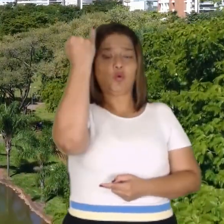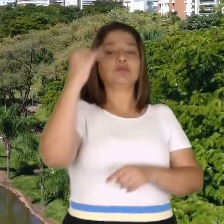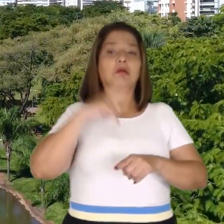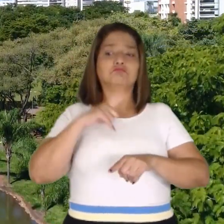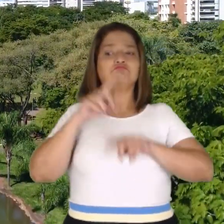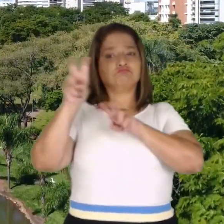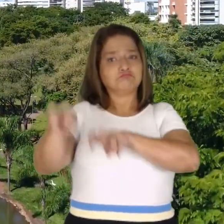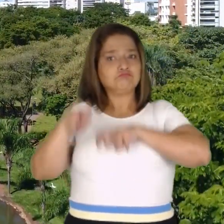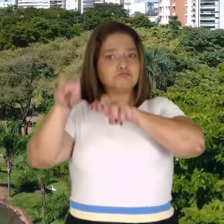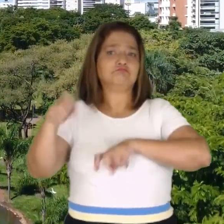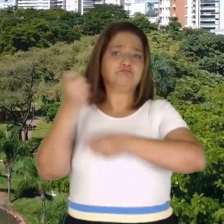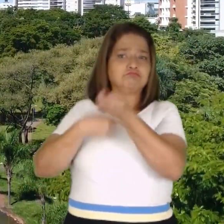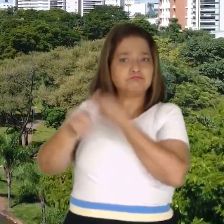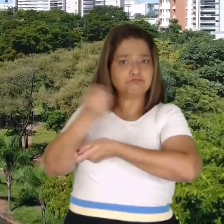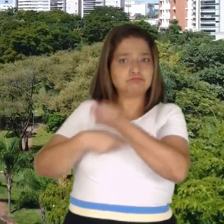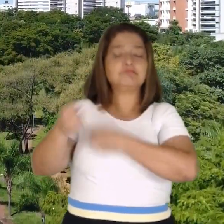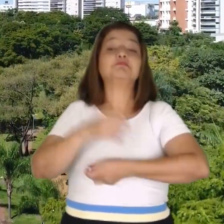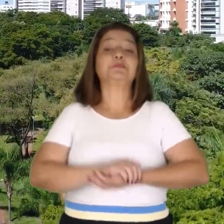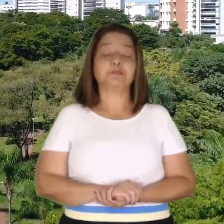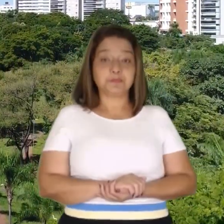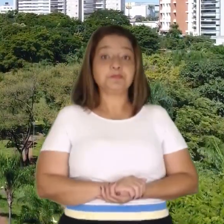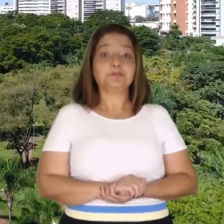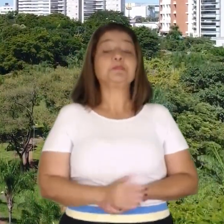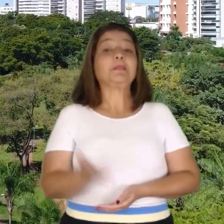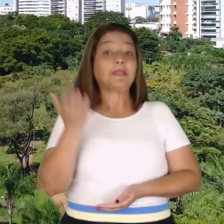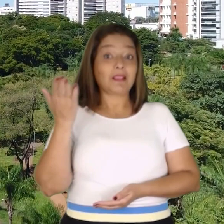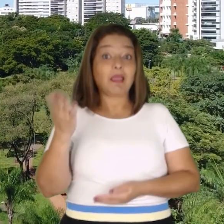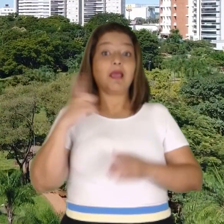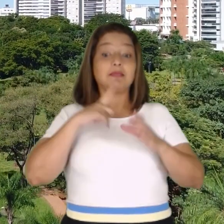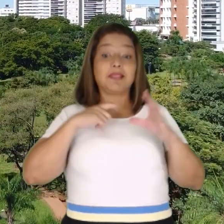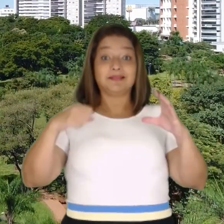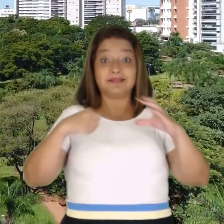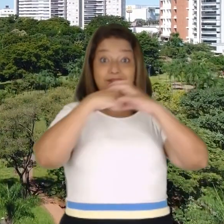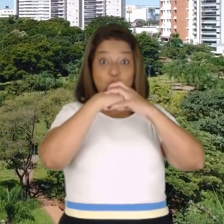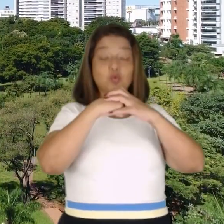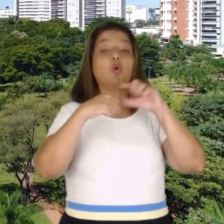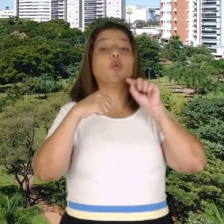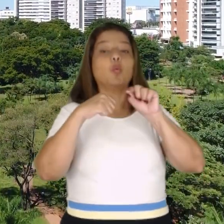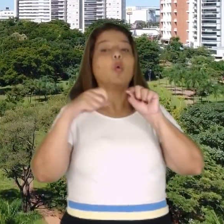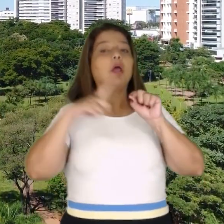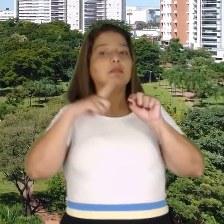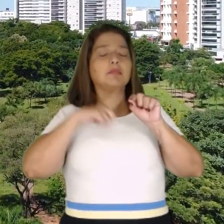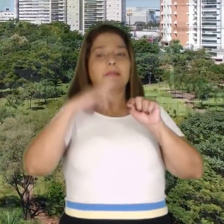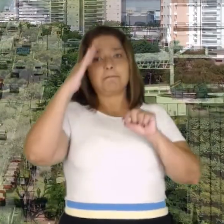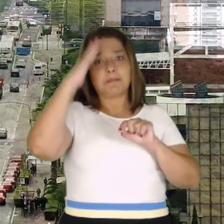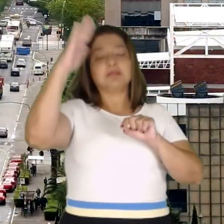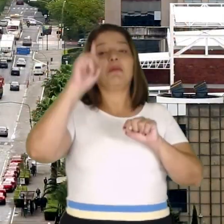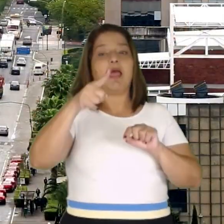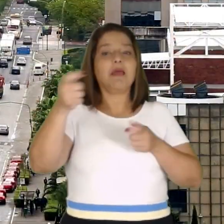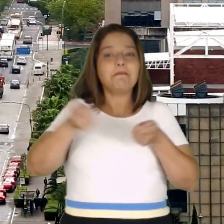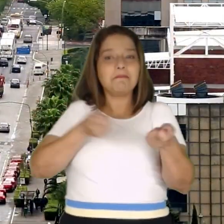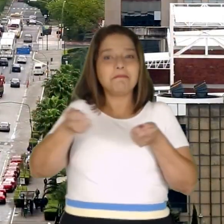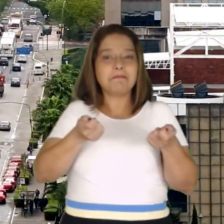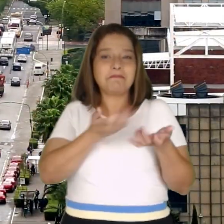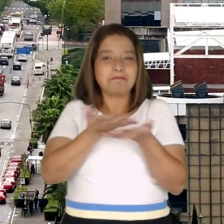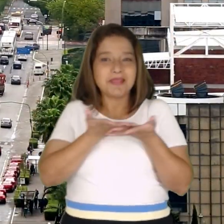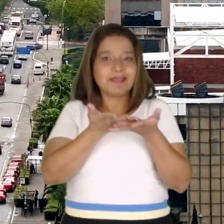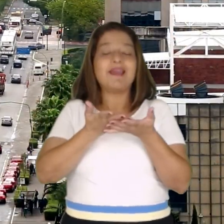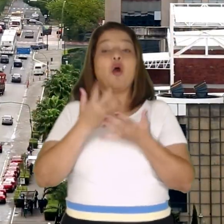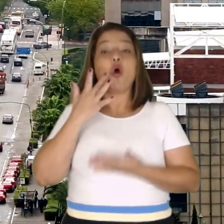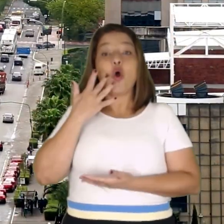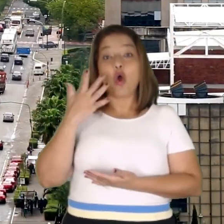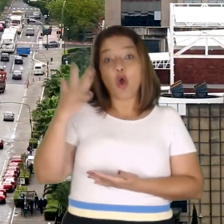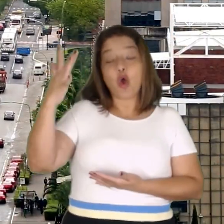pela presença significativa do agronegócio. Além disso, o Centro-Oeste destaca-se pela